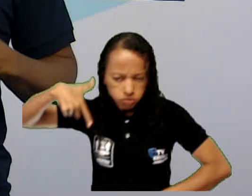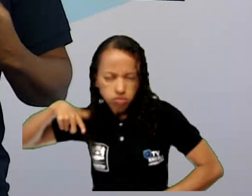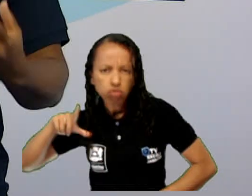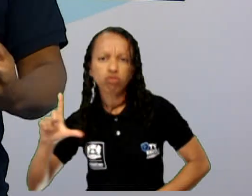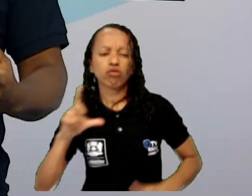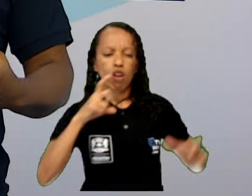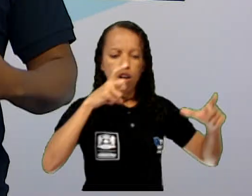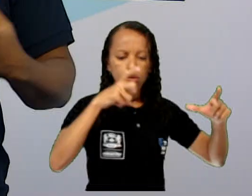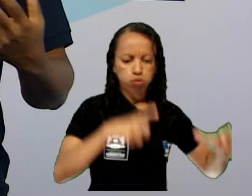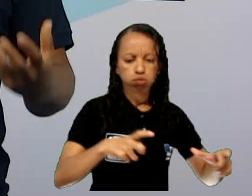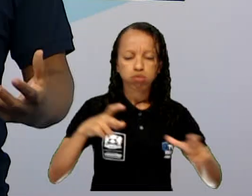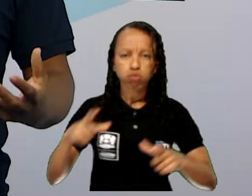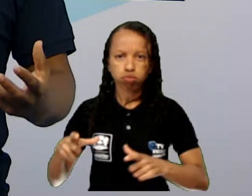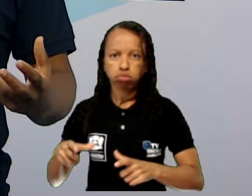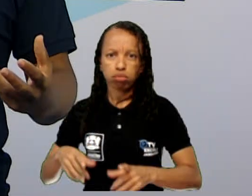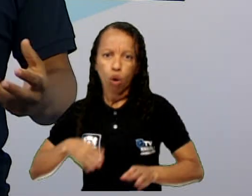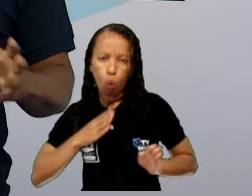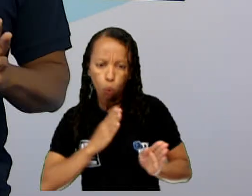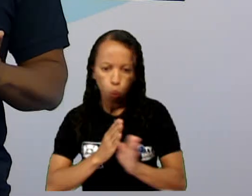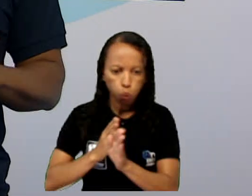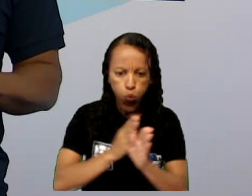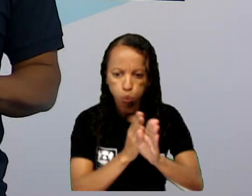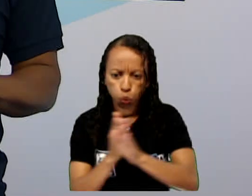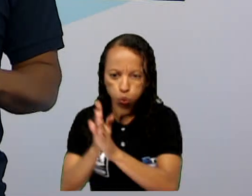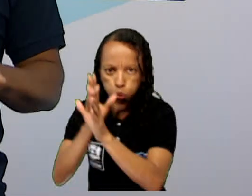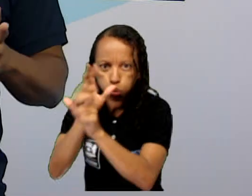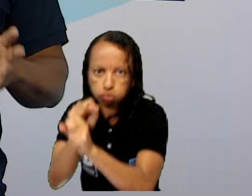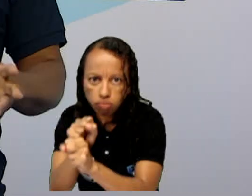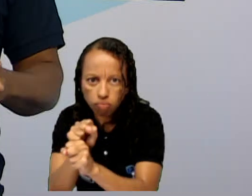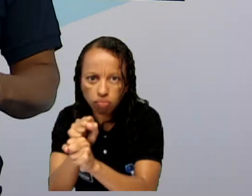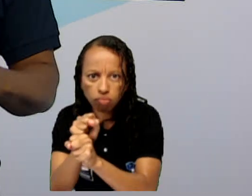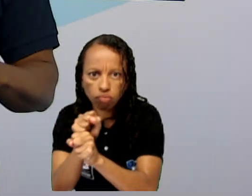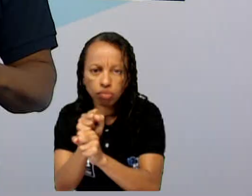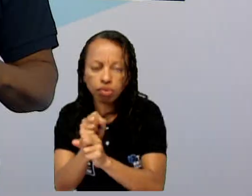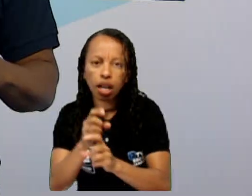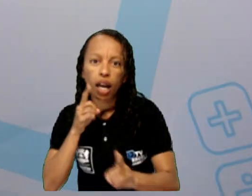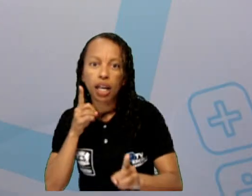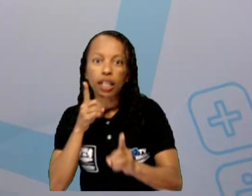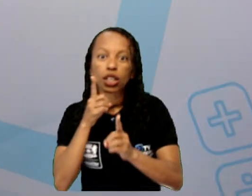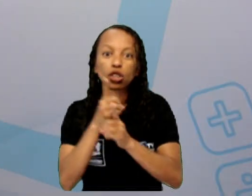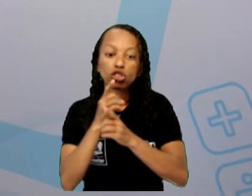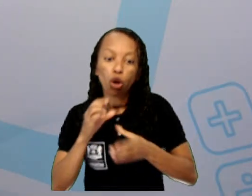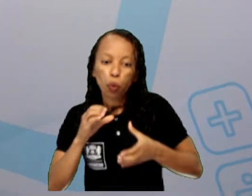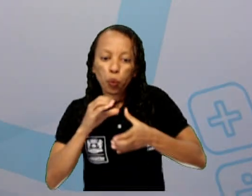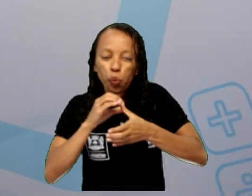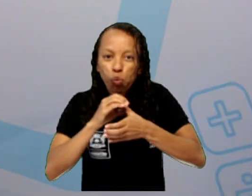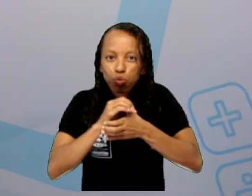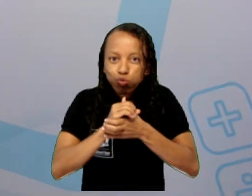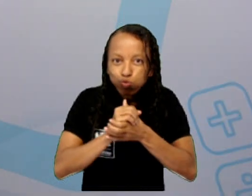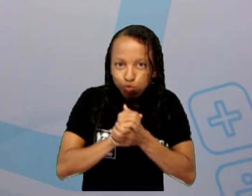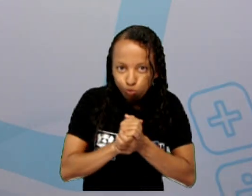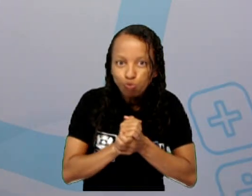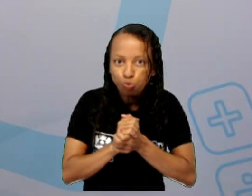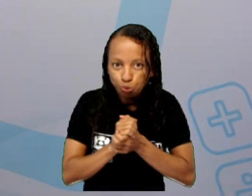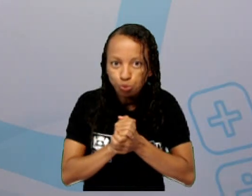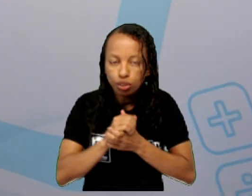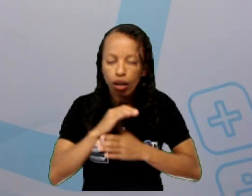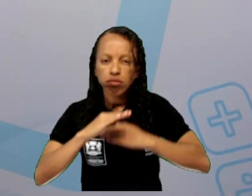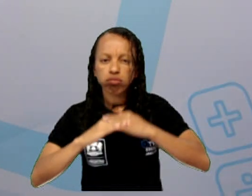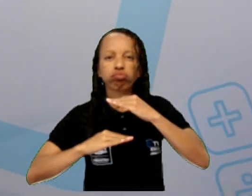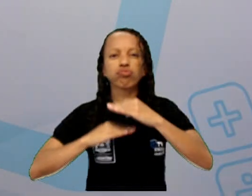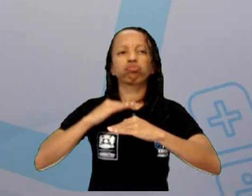e fugir de predadores, encontrar parceiros para se acasalar. Tudo isso com a evolução e